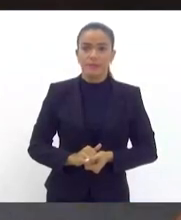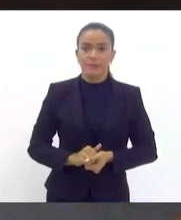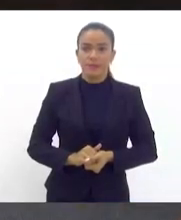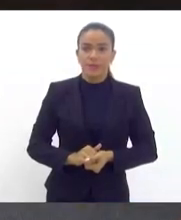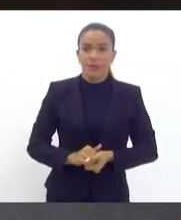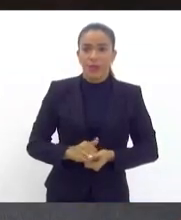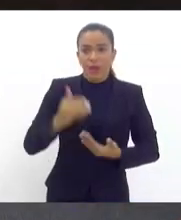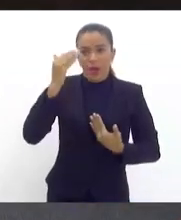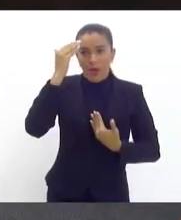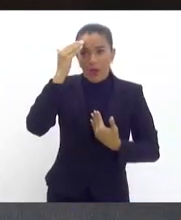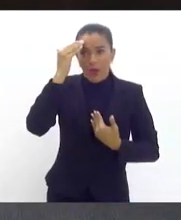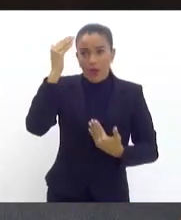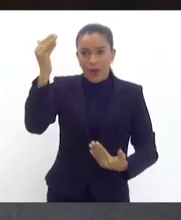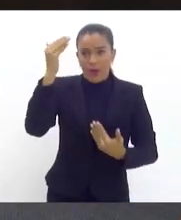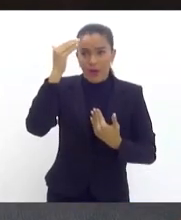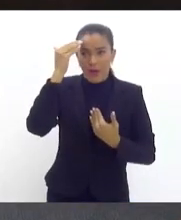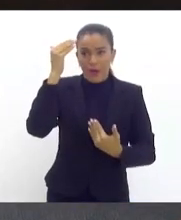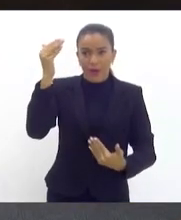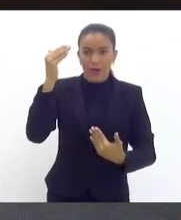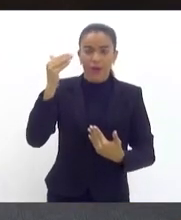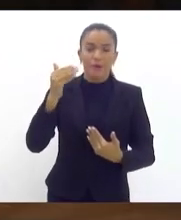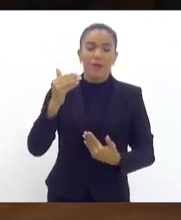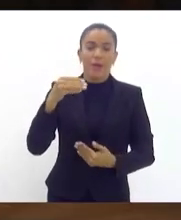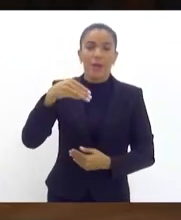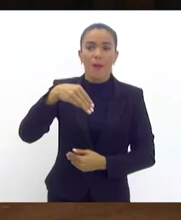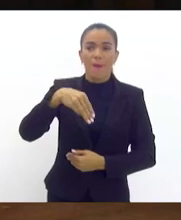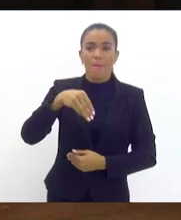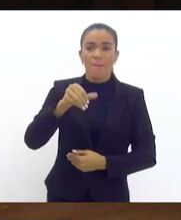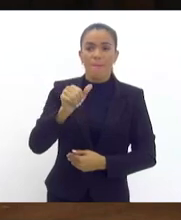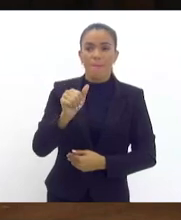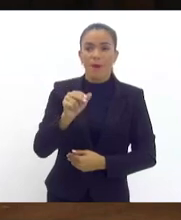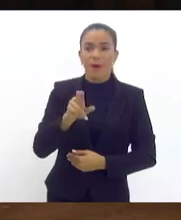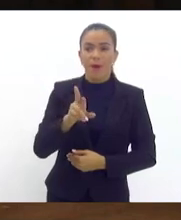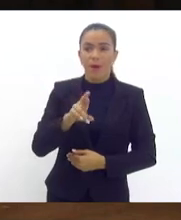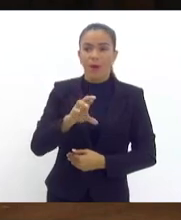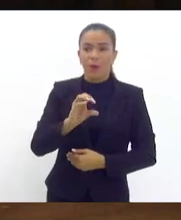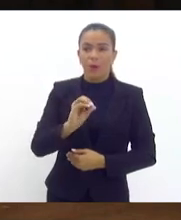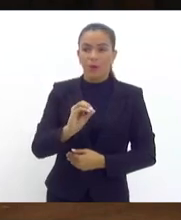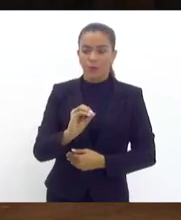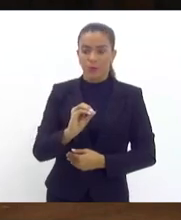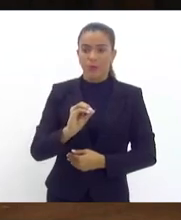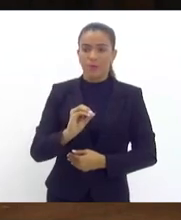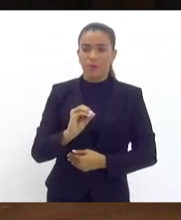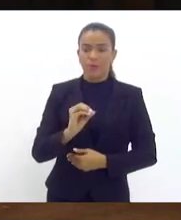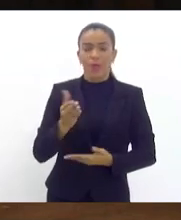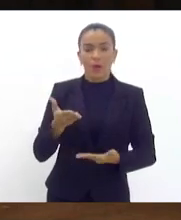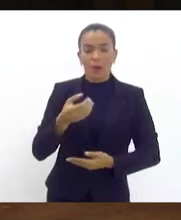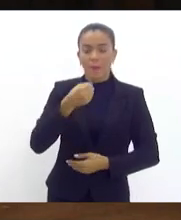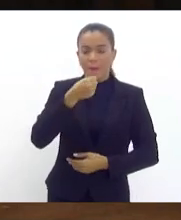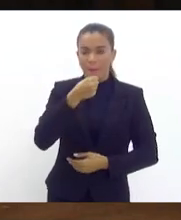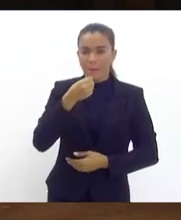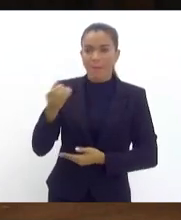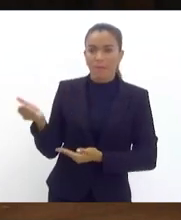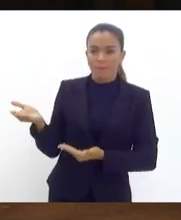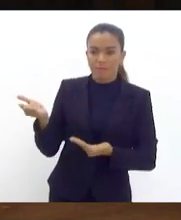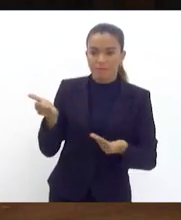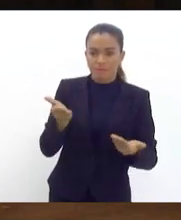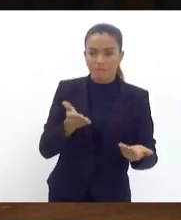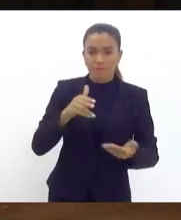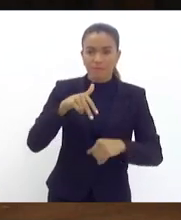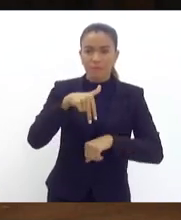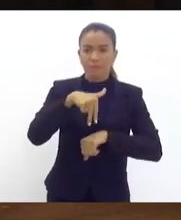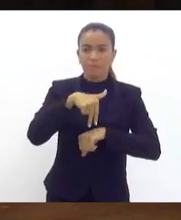Muito obrigado senhor Mauro Sérgio passa a palavra então para o senhor José